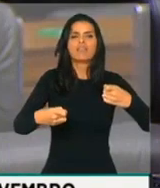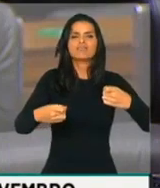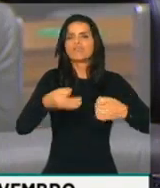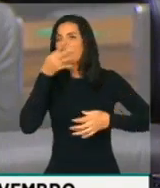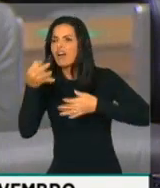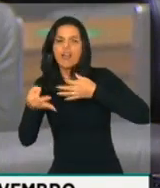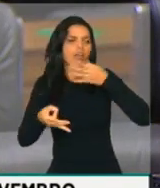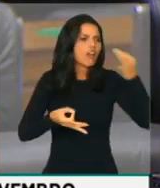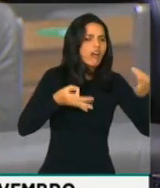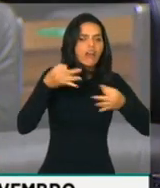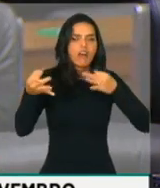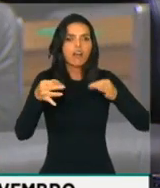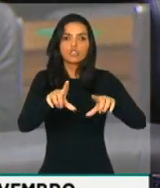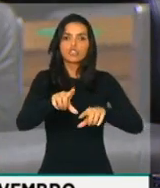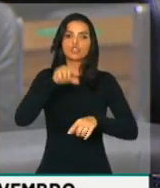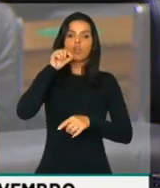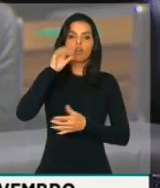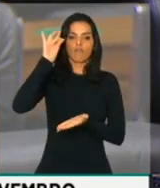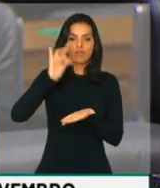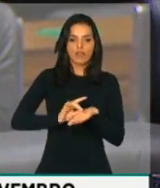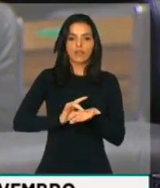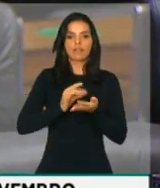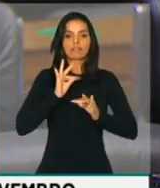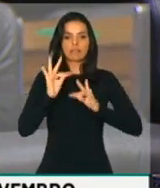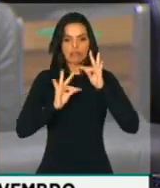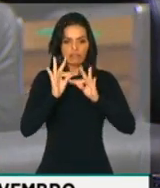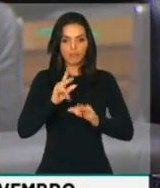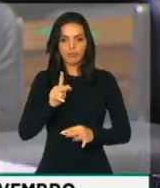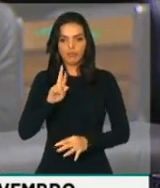fiquemos com a verdade. Obrigado. Tratamento precoce já. Obrigado, deputado.